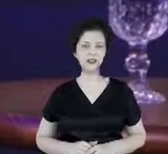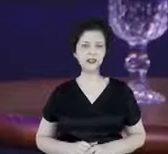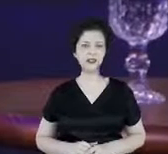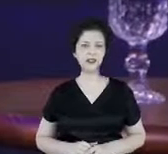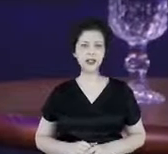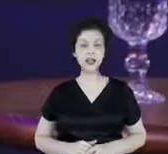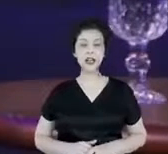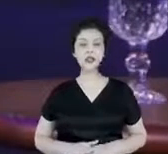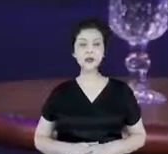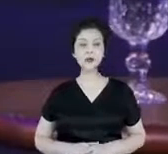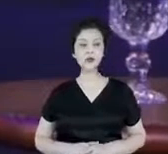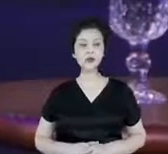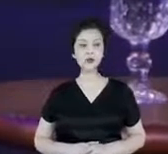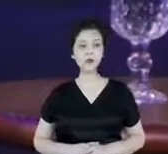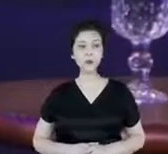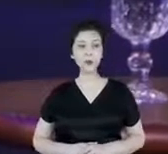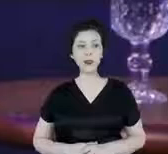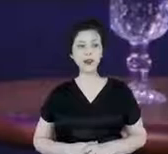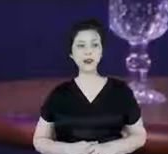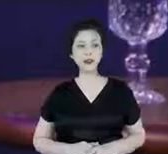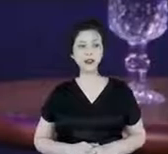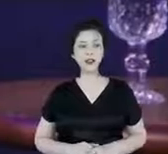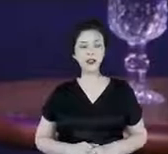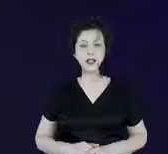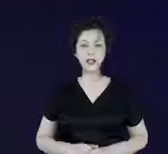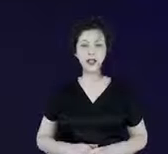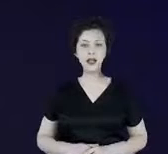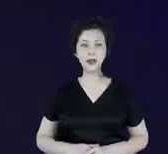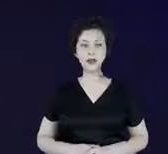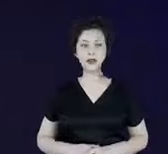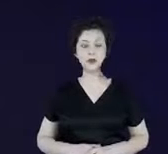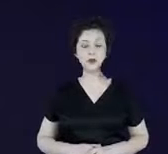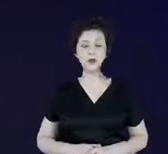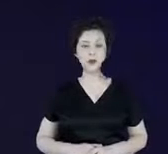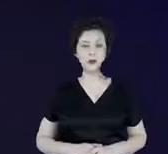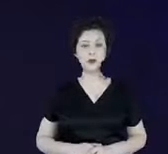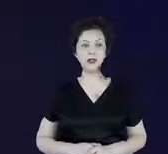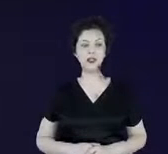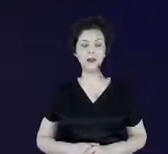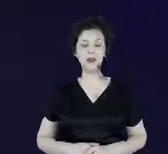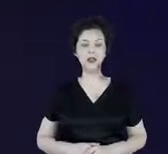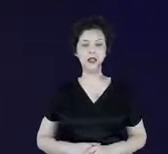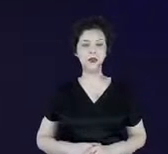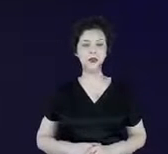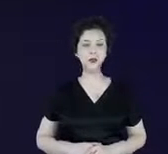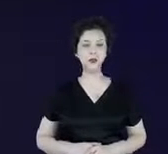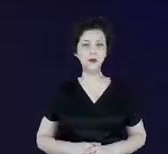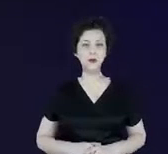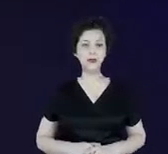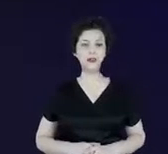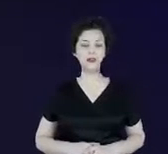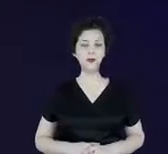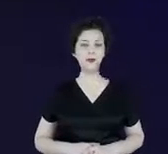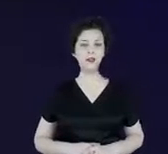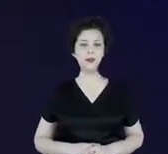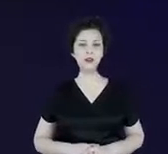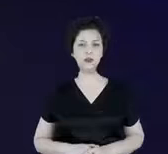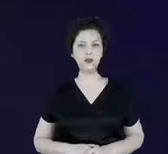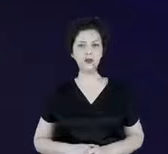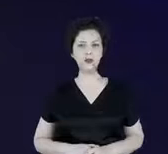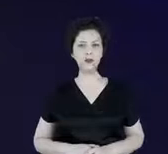vocês e é bom o processo de digitalização ele é relativamente